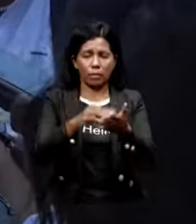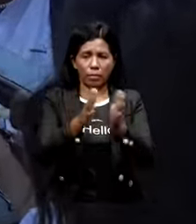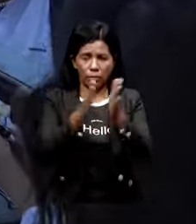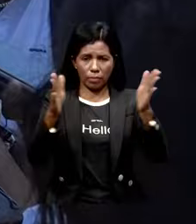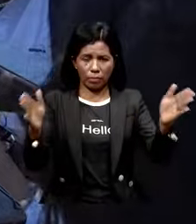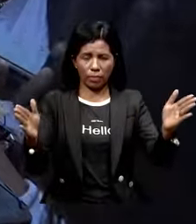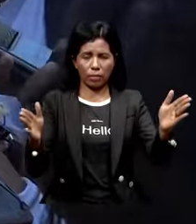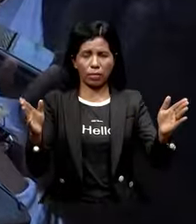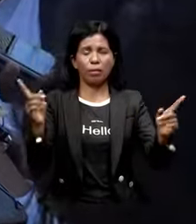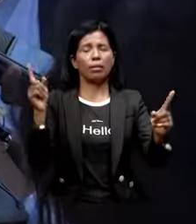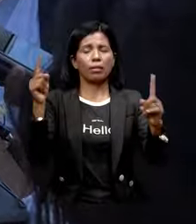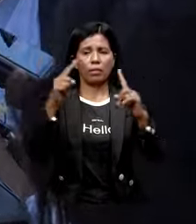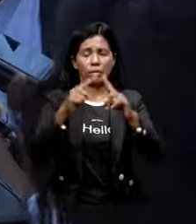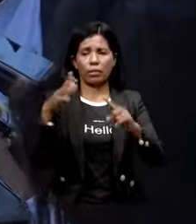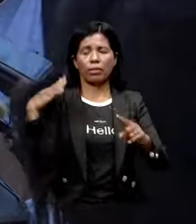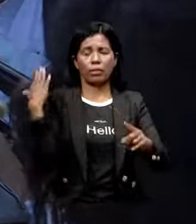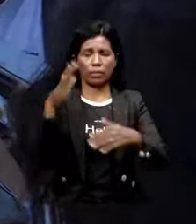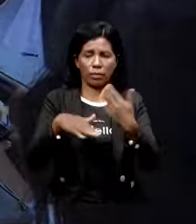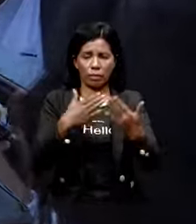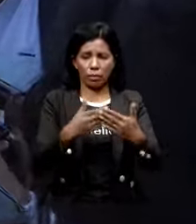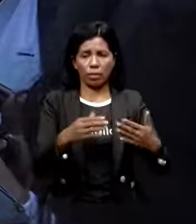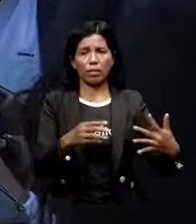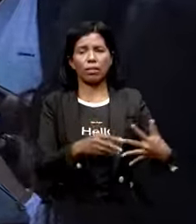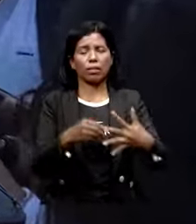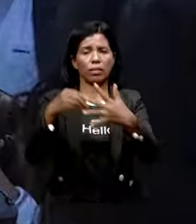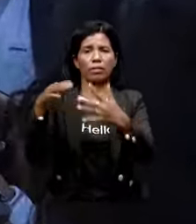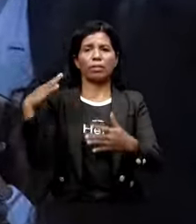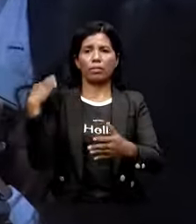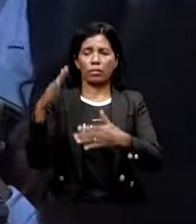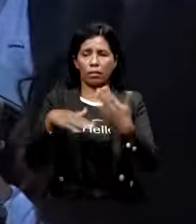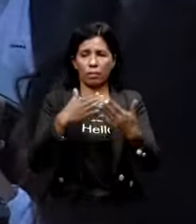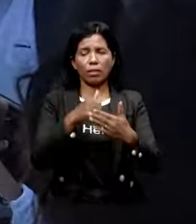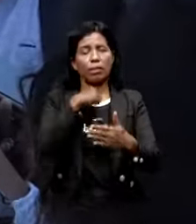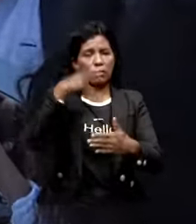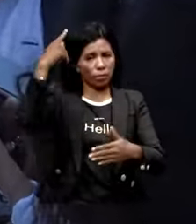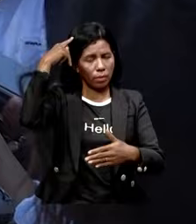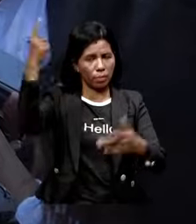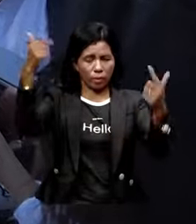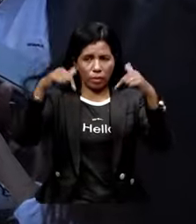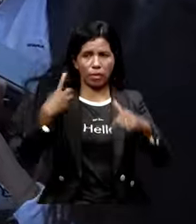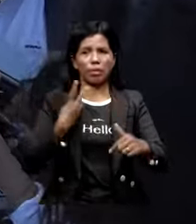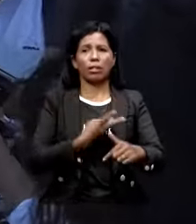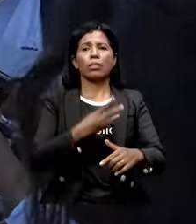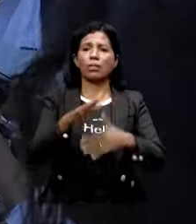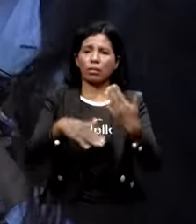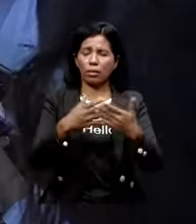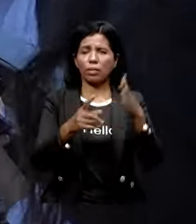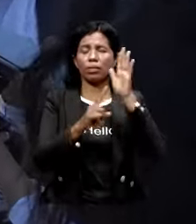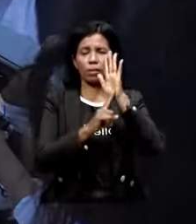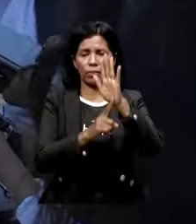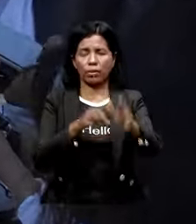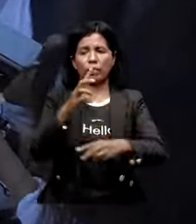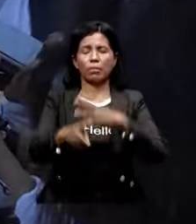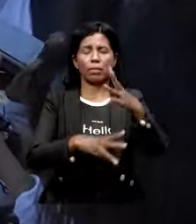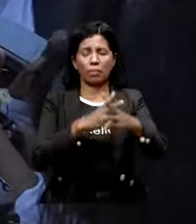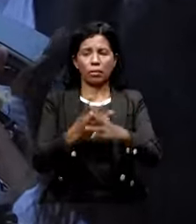teves, ba, jovem Cira, Lili, jovem Cira, Papa Mainé e tudo, a tudo para o mundo, dali